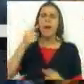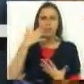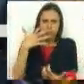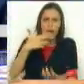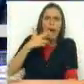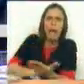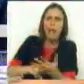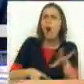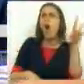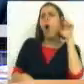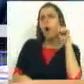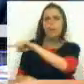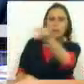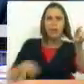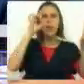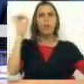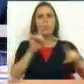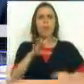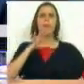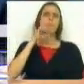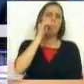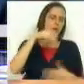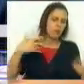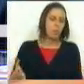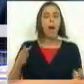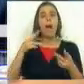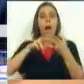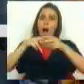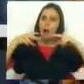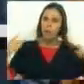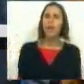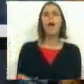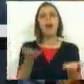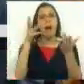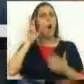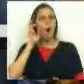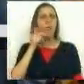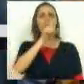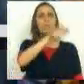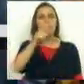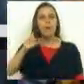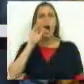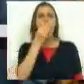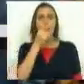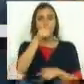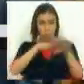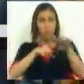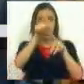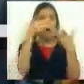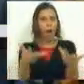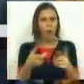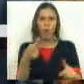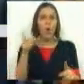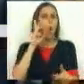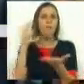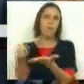realidade. Ouçam os professores, ouçam os pais, ouçam os autarcas, ouçam os alunos, porque aquilo que estão a fazer é não